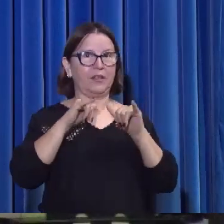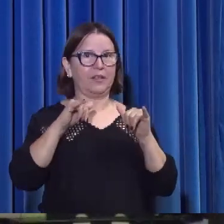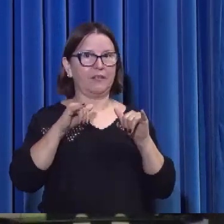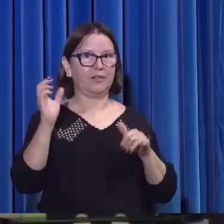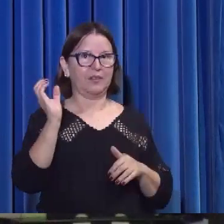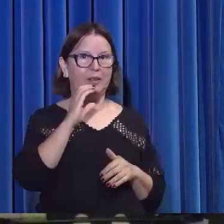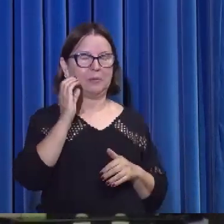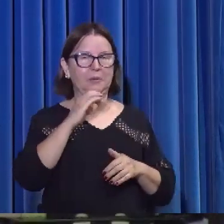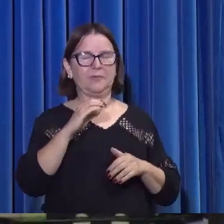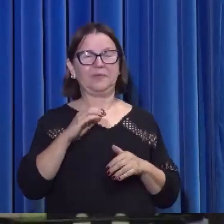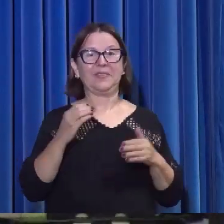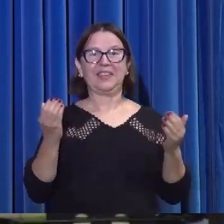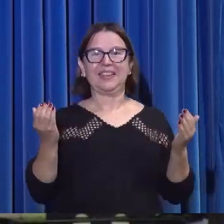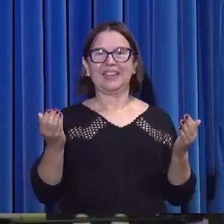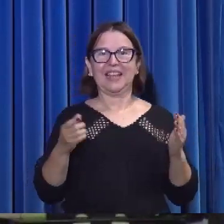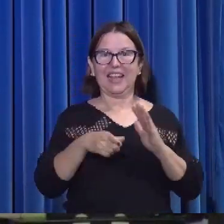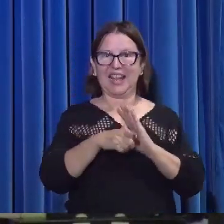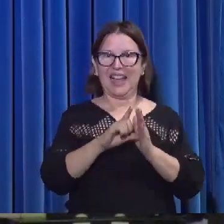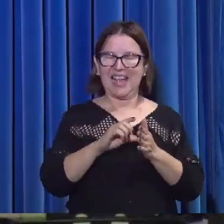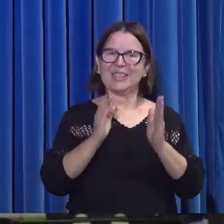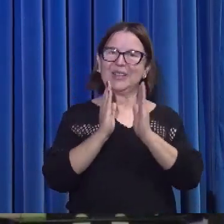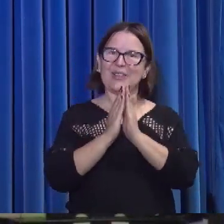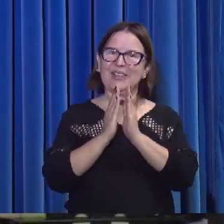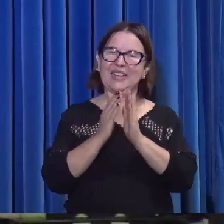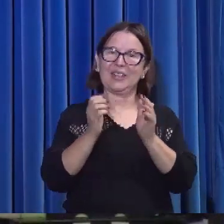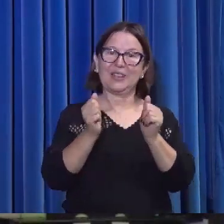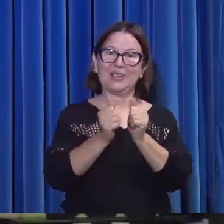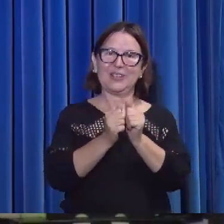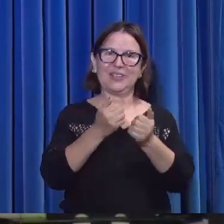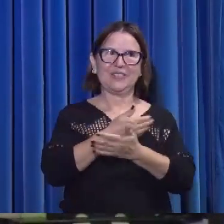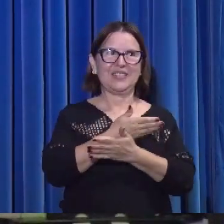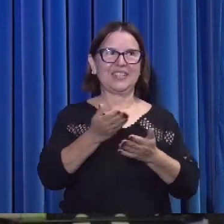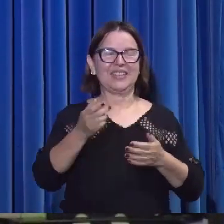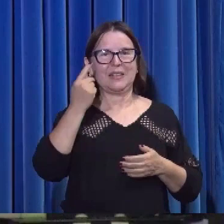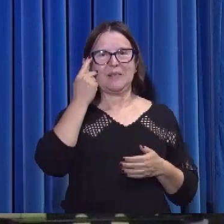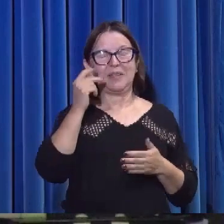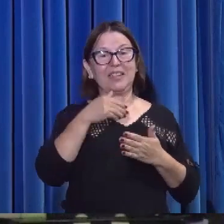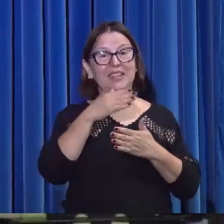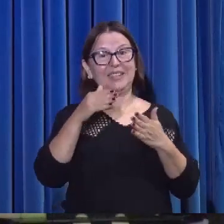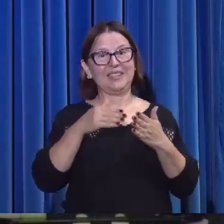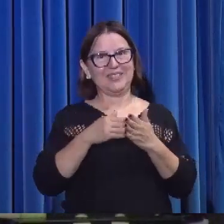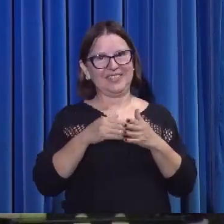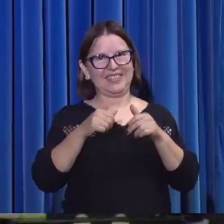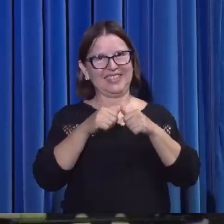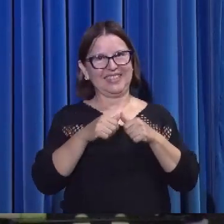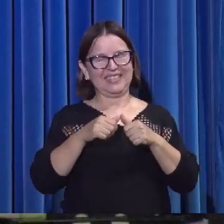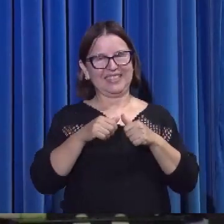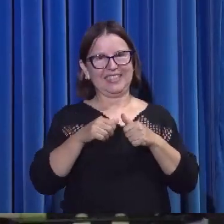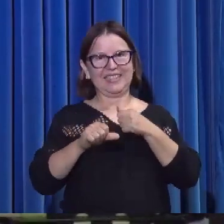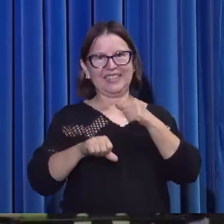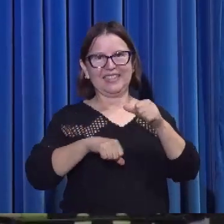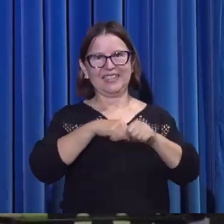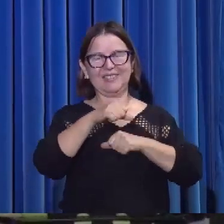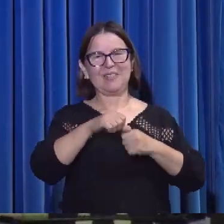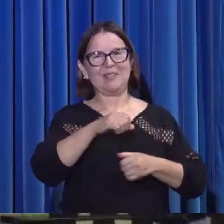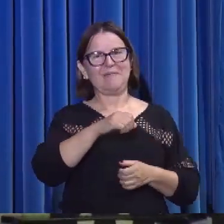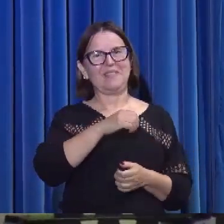mas eu queria orar com vocês para que tudo isso se transforme em rema em cada coração